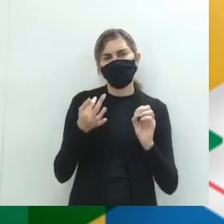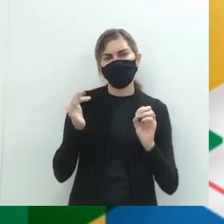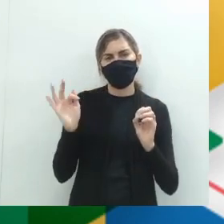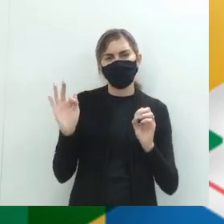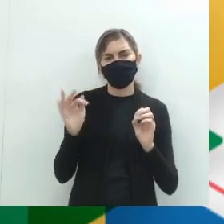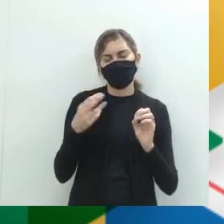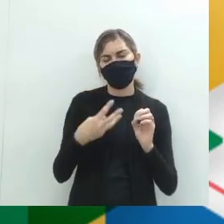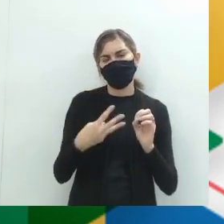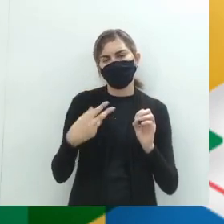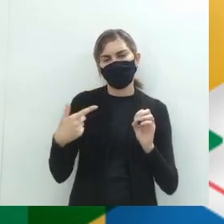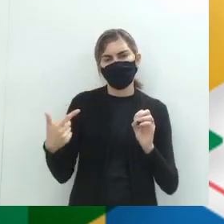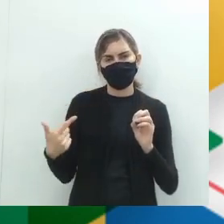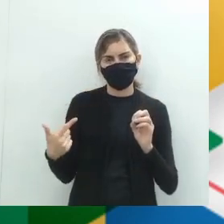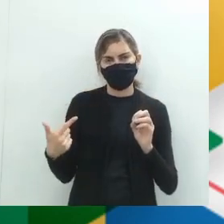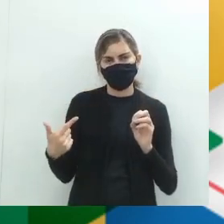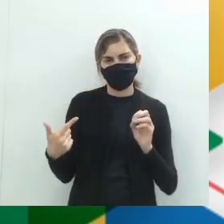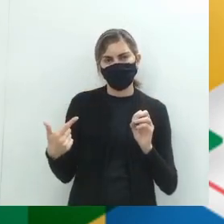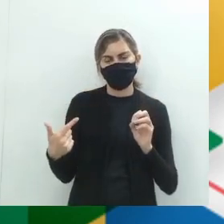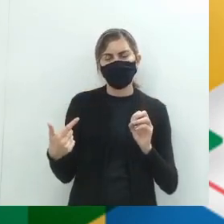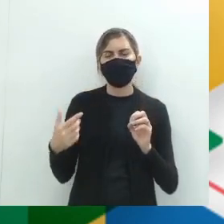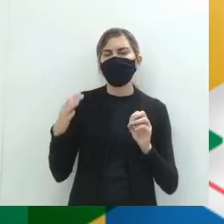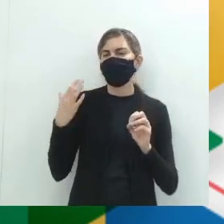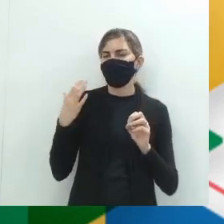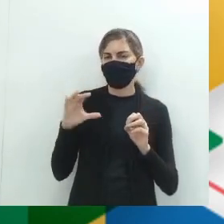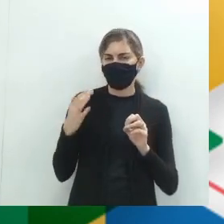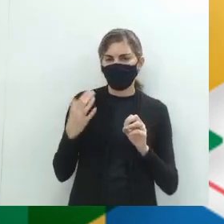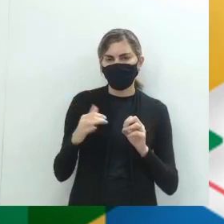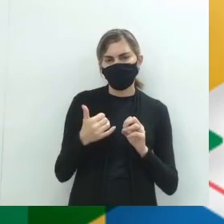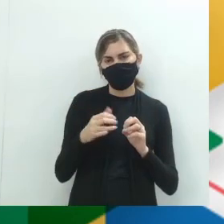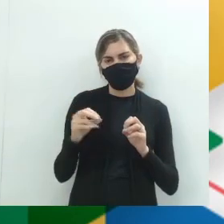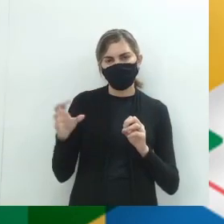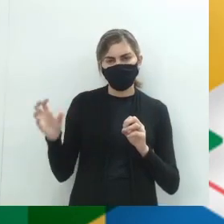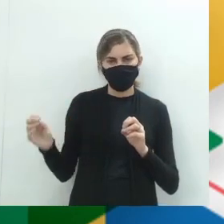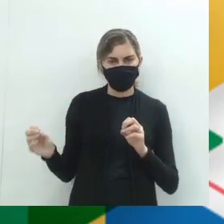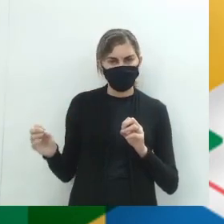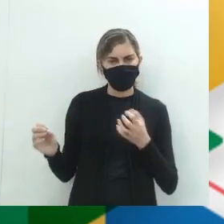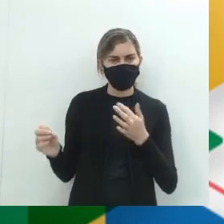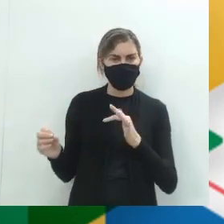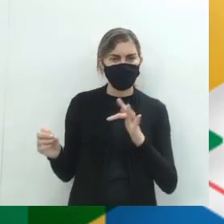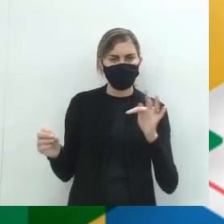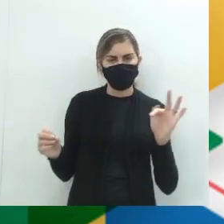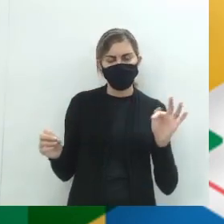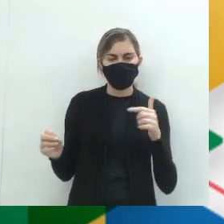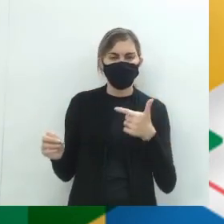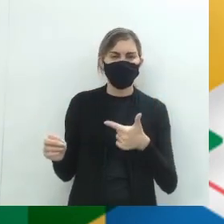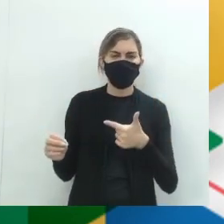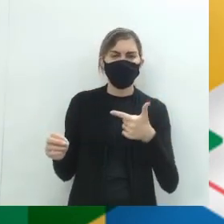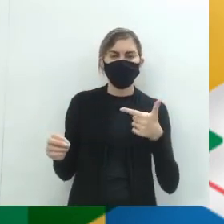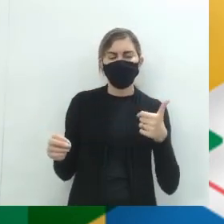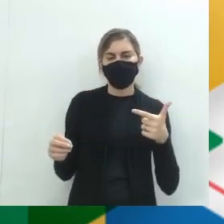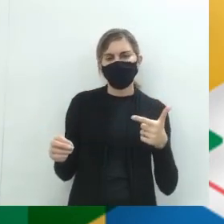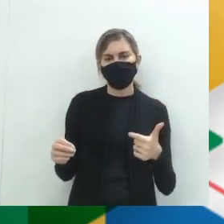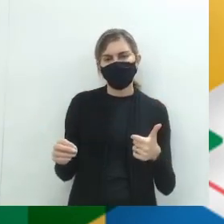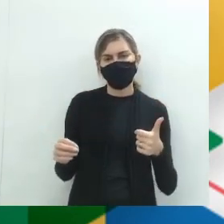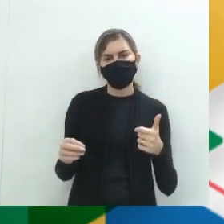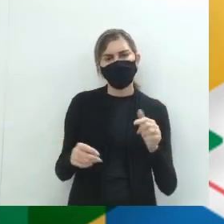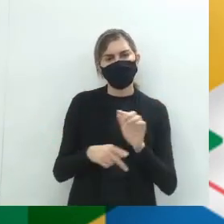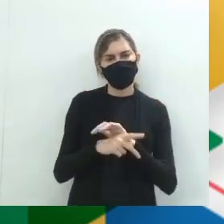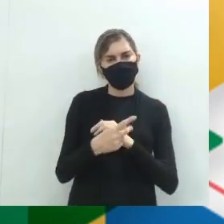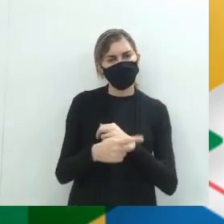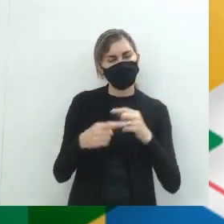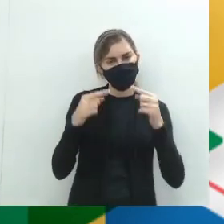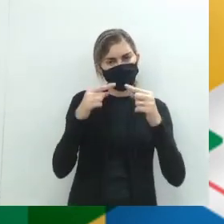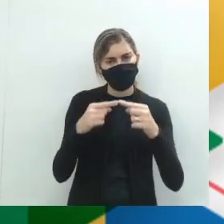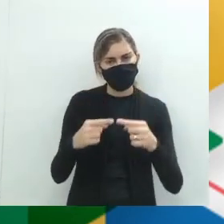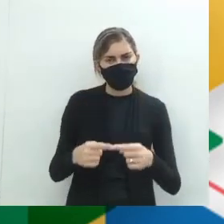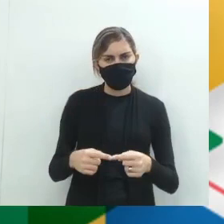é 32. Celsius é 100, Fahrenheit 212. Os